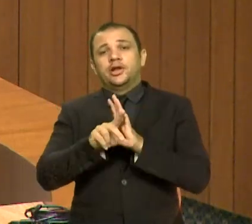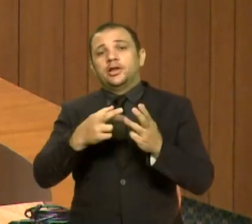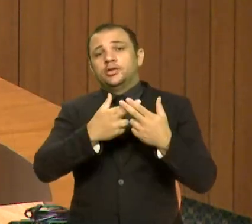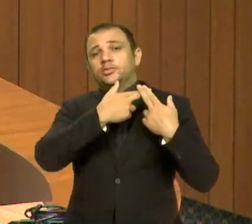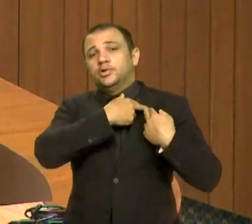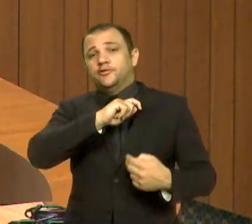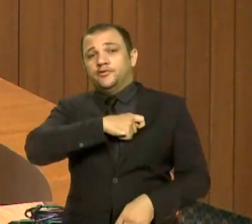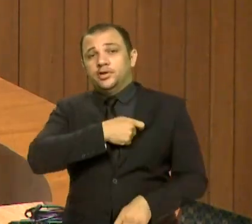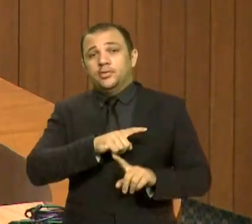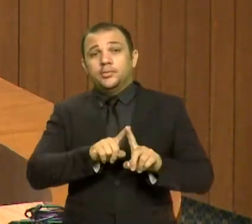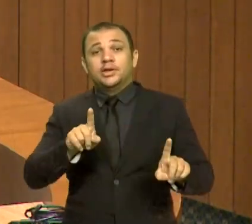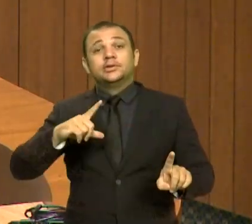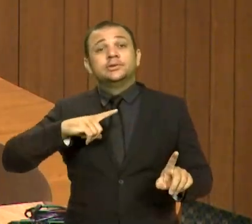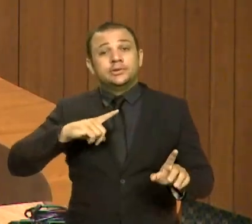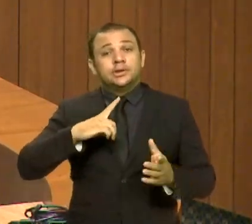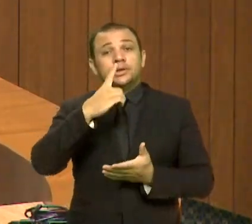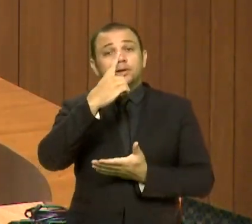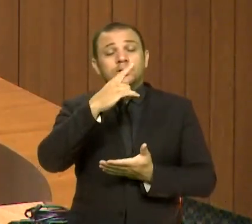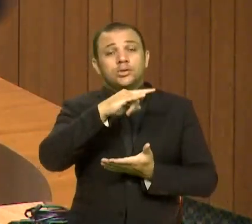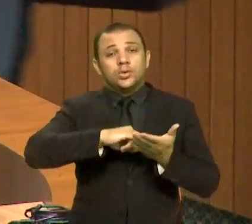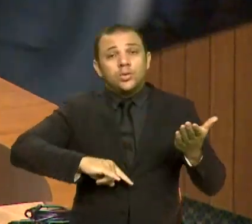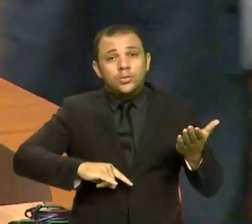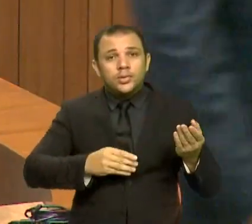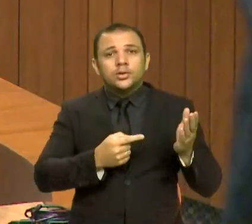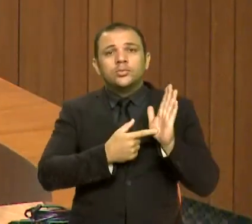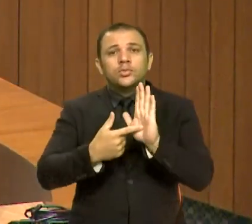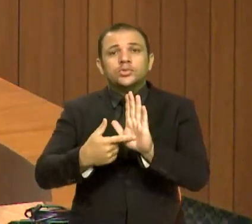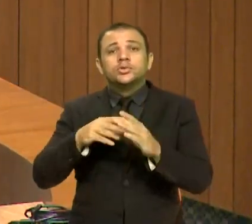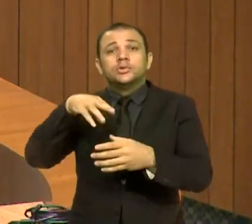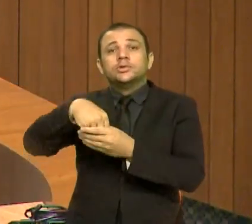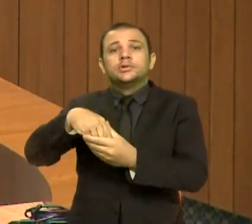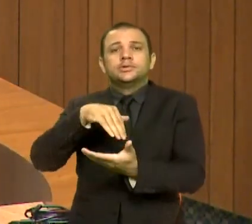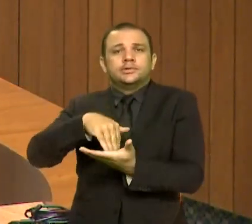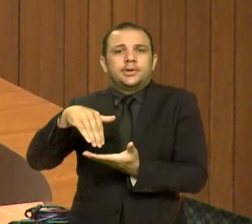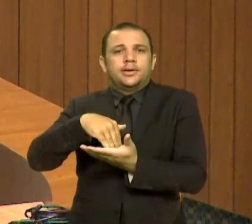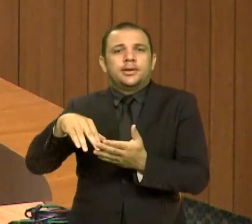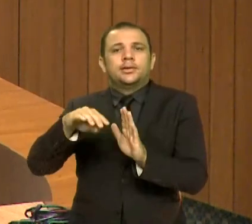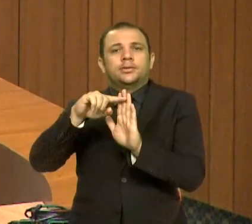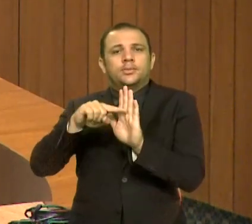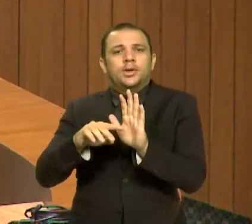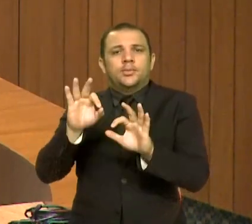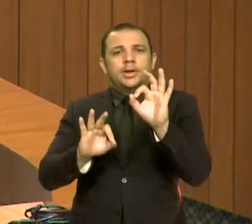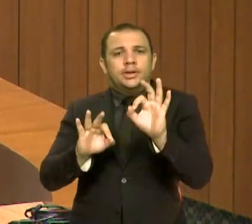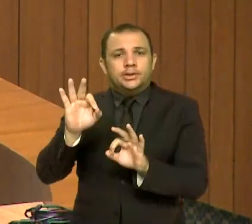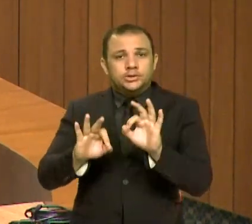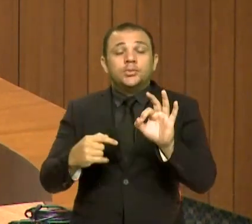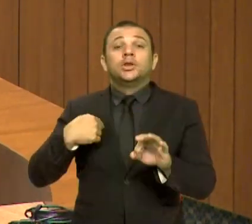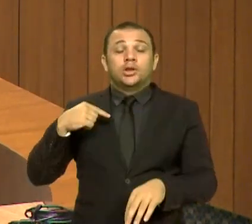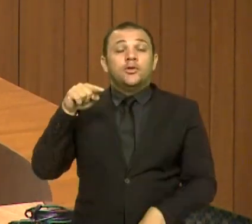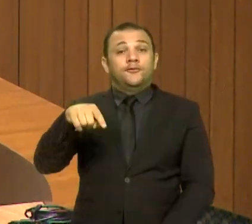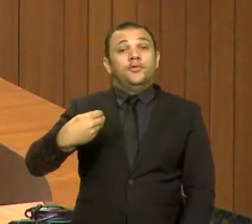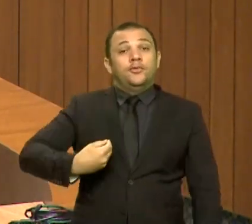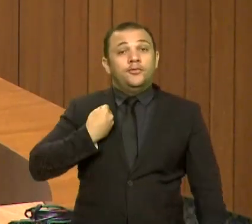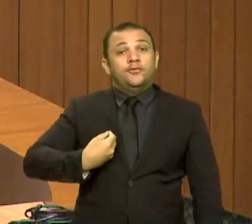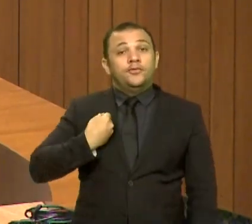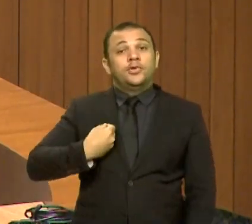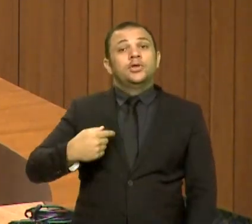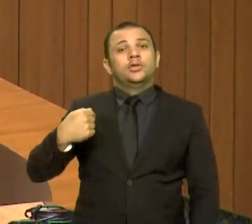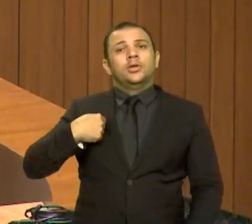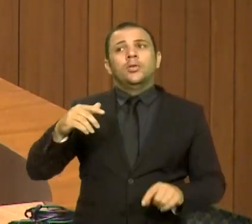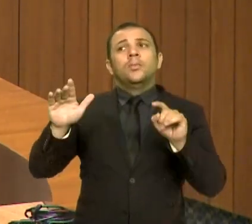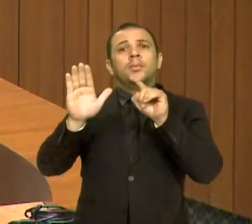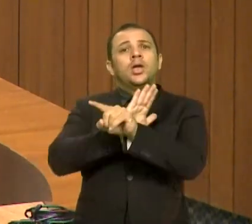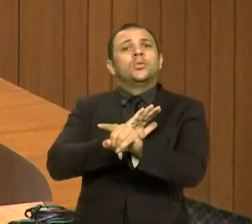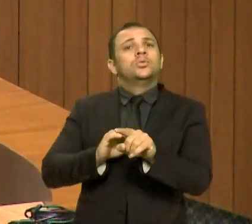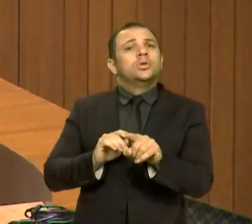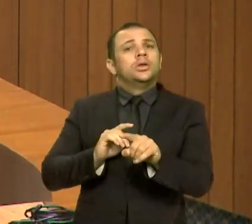documento que foi apresentado na Secretaria de Planejamento, no qual eu estava presente no dia da apresentação. Eu ainda fiz o questionamento que